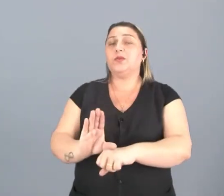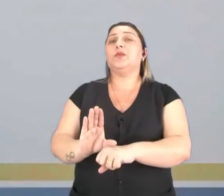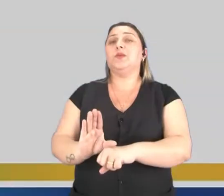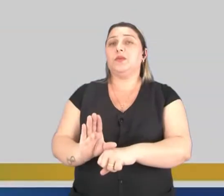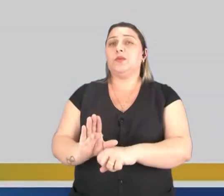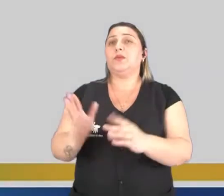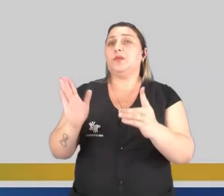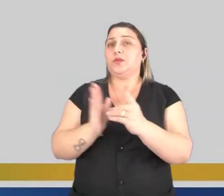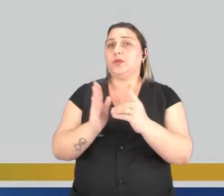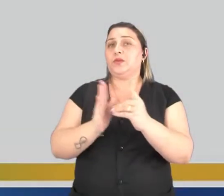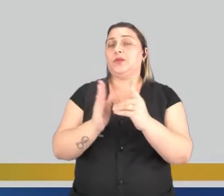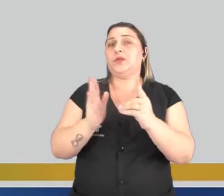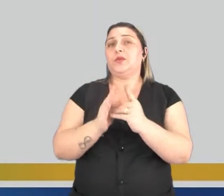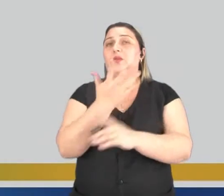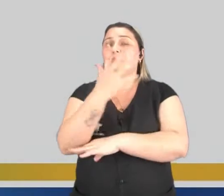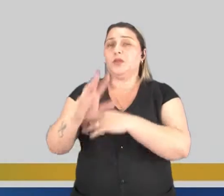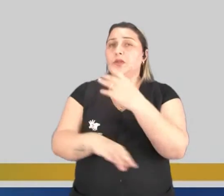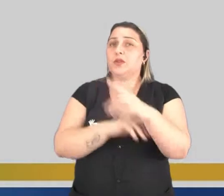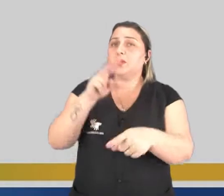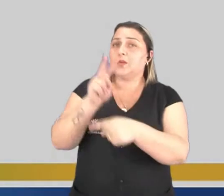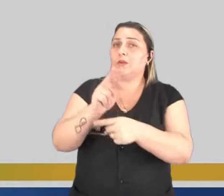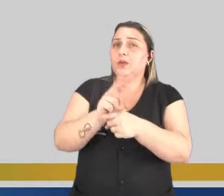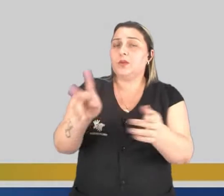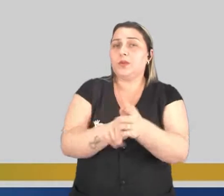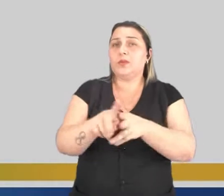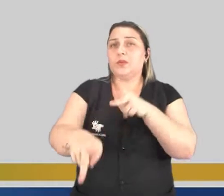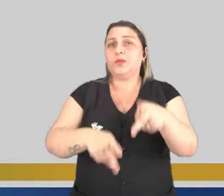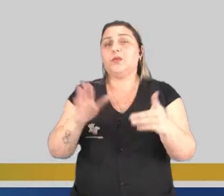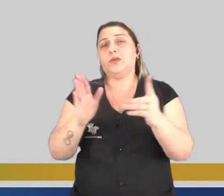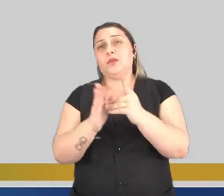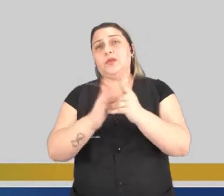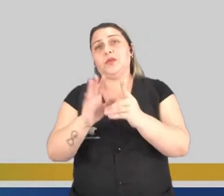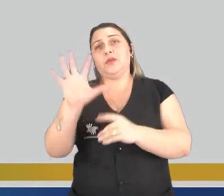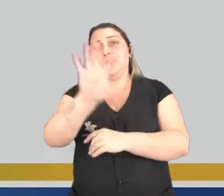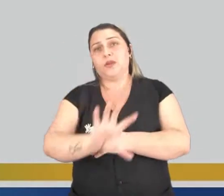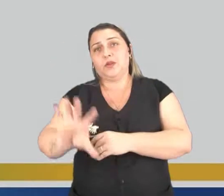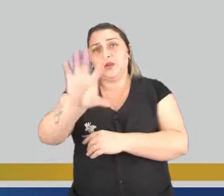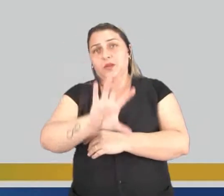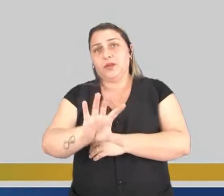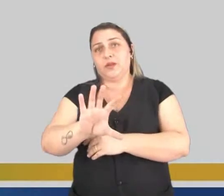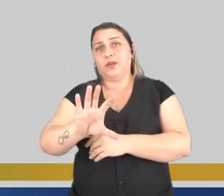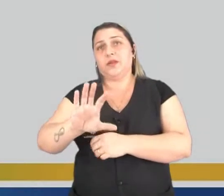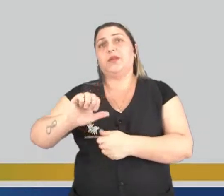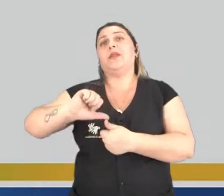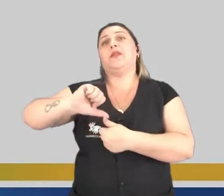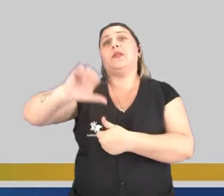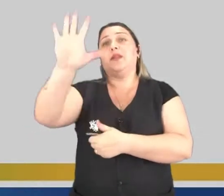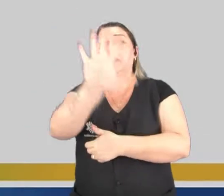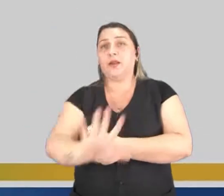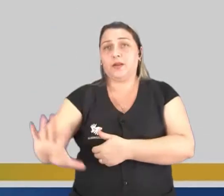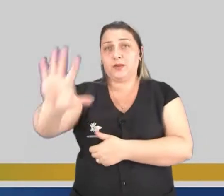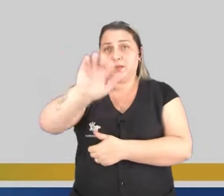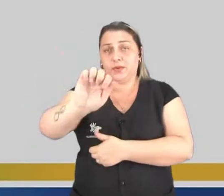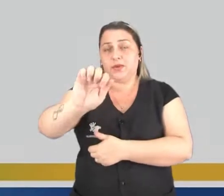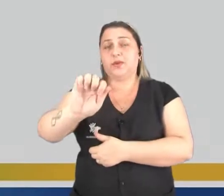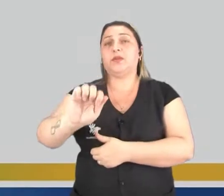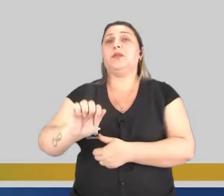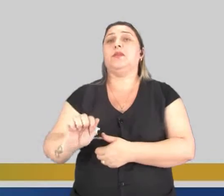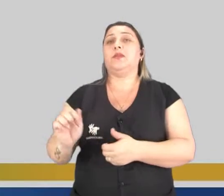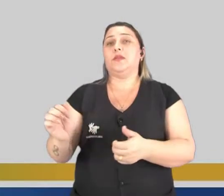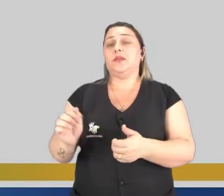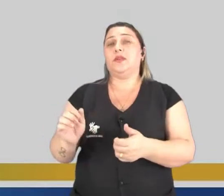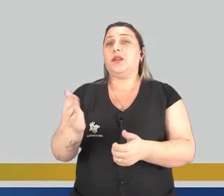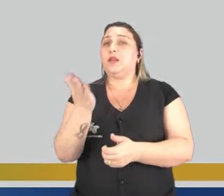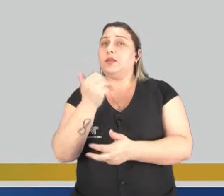foi descoberta e domesticada por eles aqui na região da América. Para completar a dieta